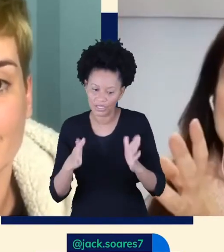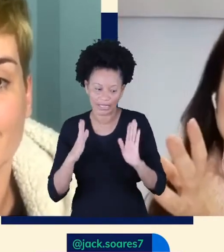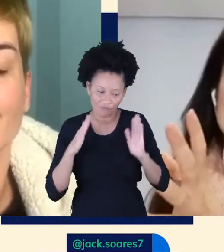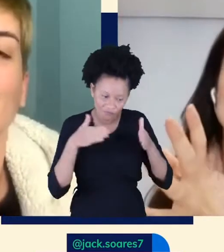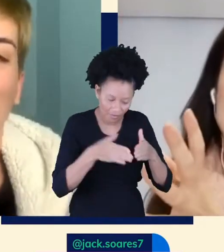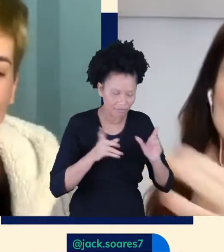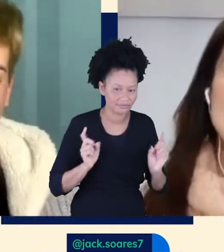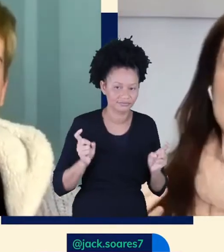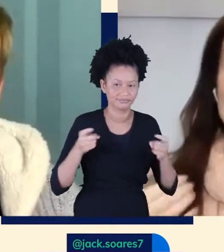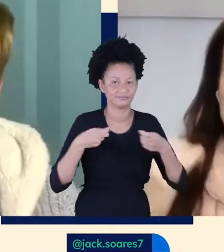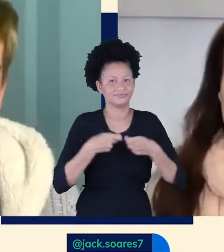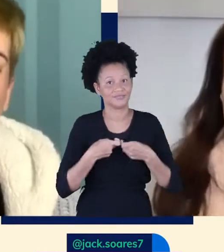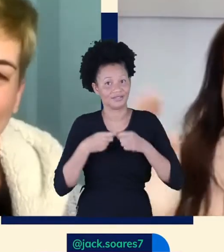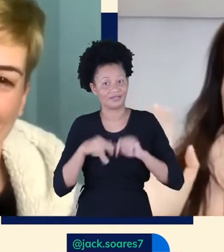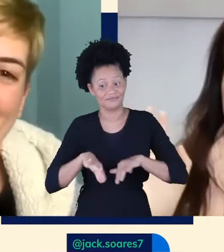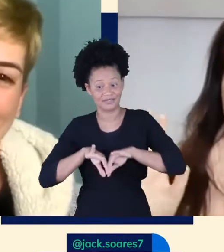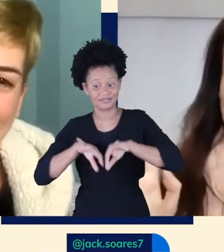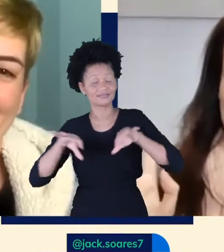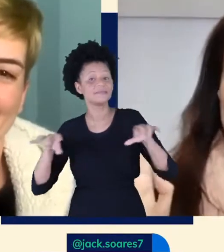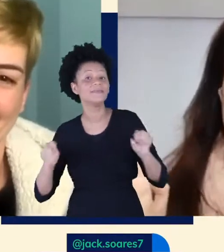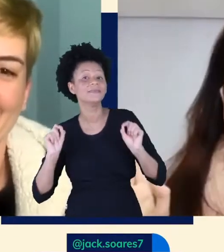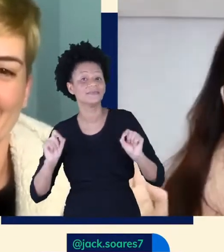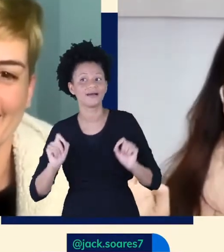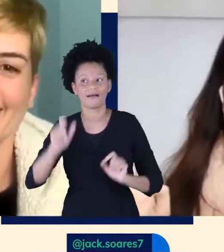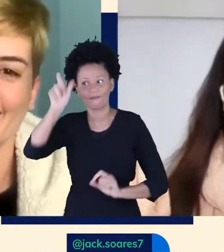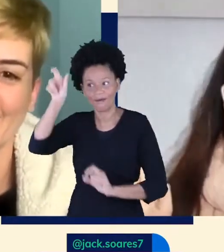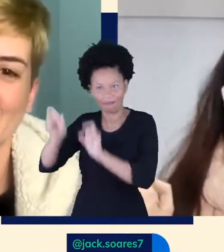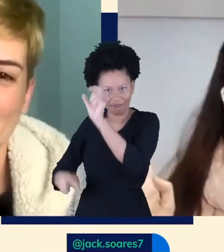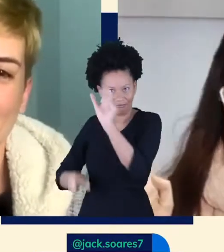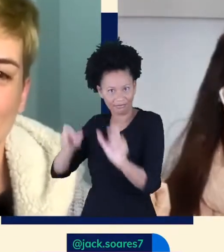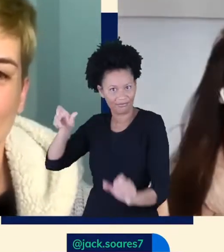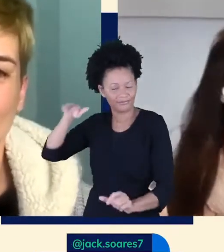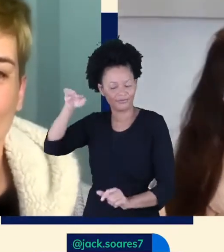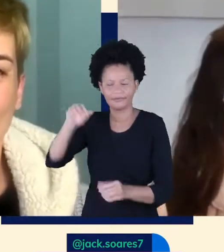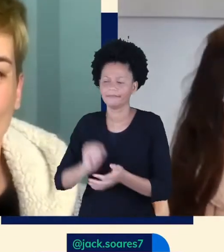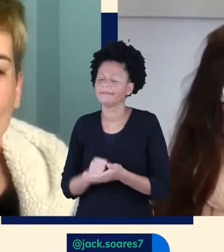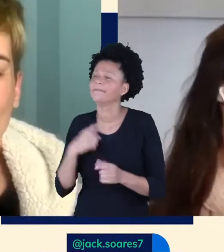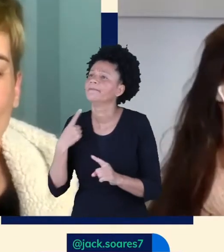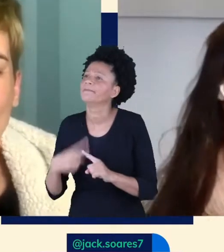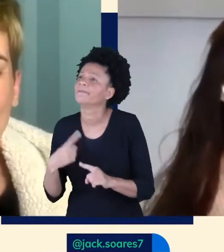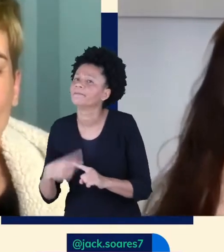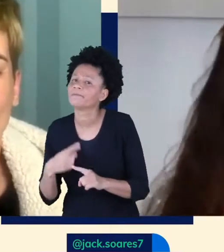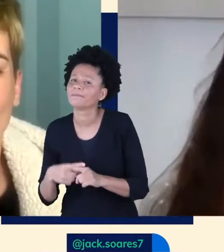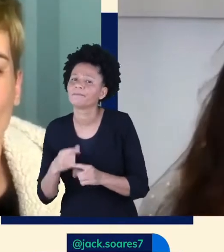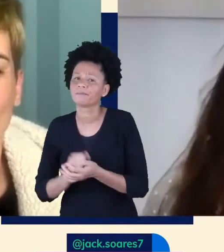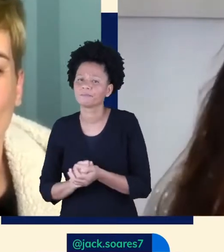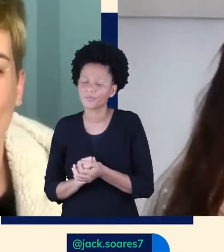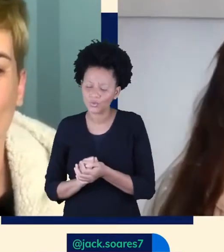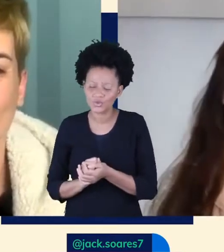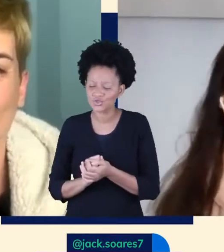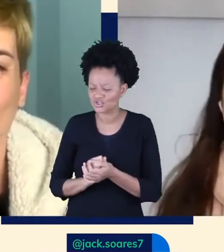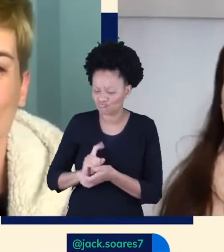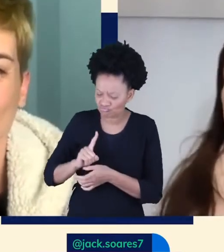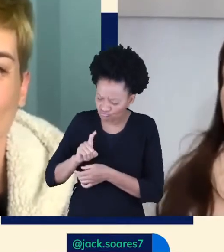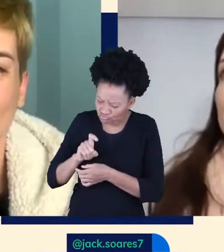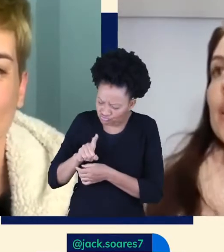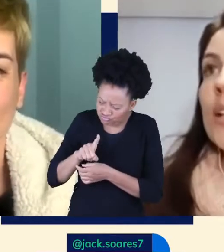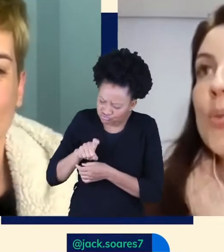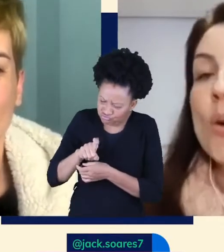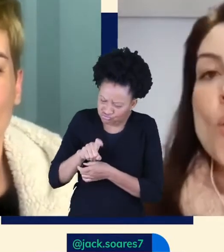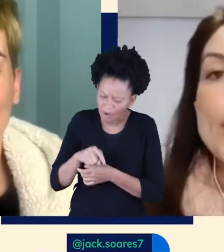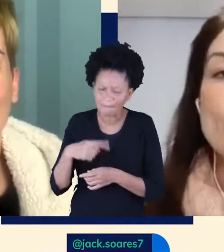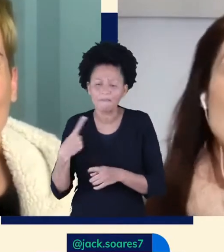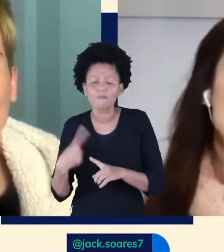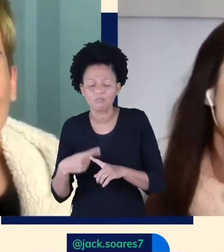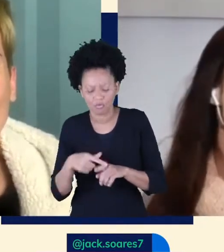sobre sexualidade. Quem faz essa separação são os adultos. Então, ela vai perguntar por que o caracol anda lento, por que a